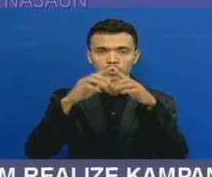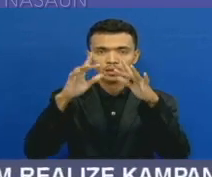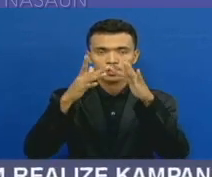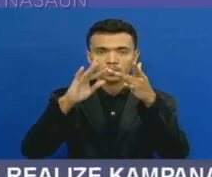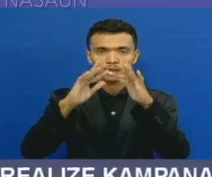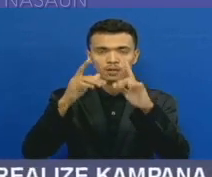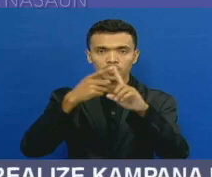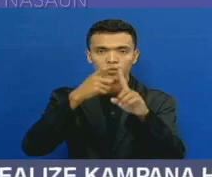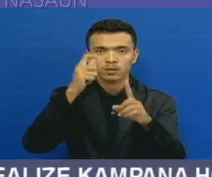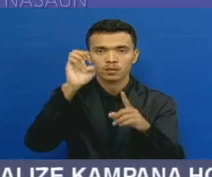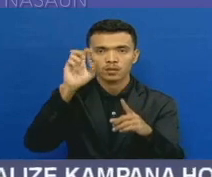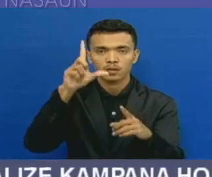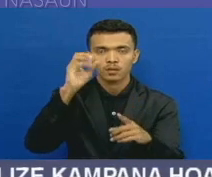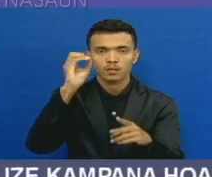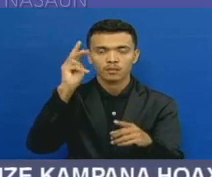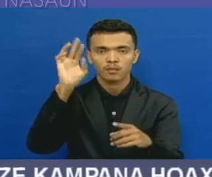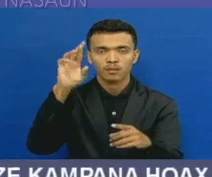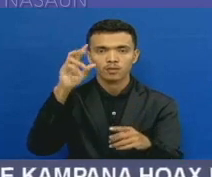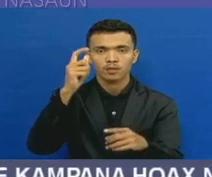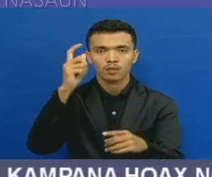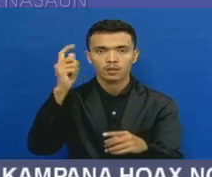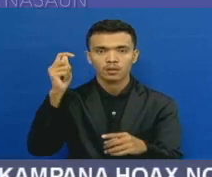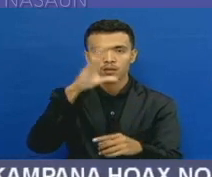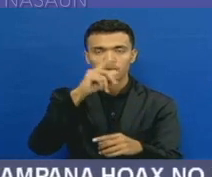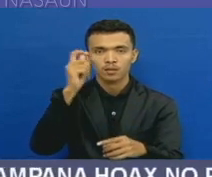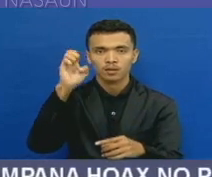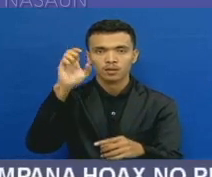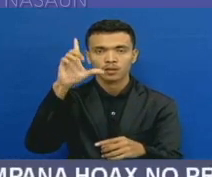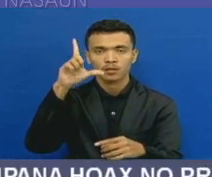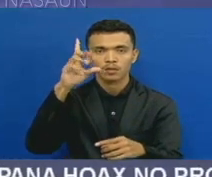telecomunicação Rusi operador Telamor, Timor Telecom, no Telcomcel.